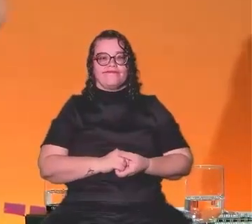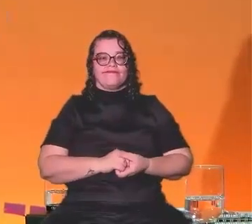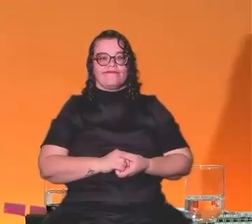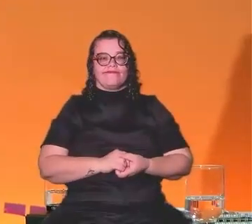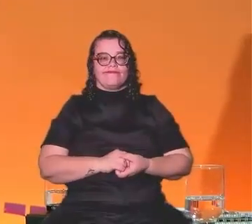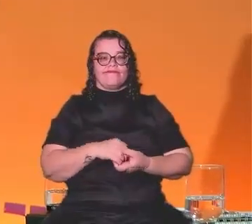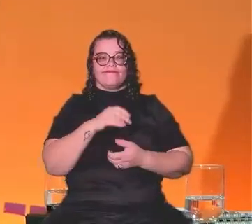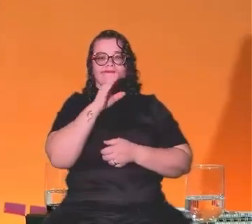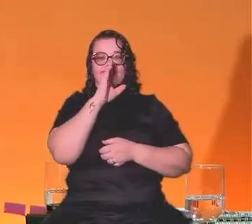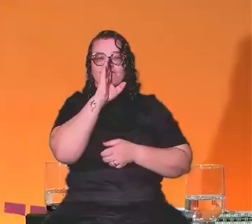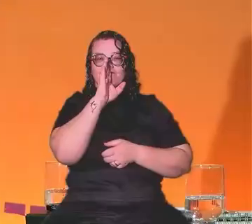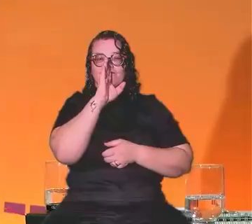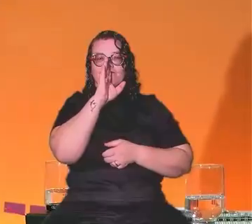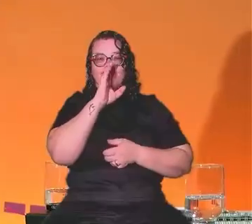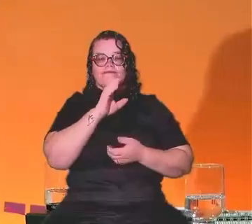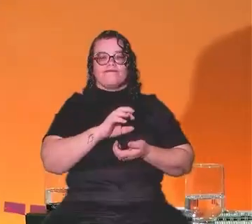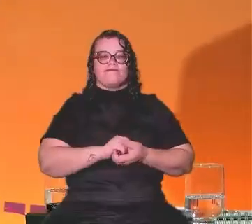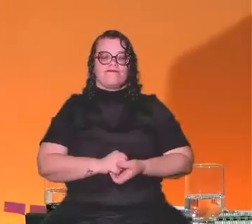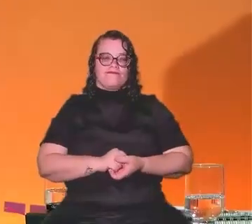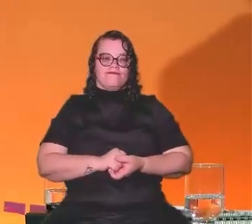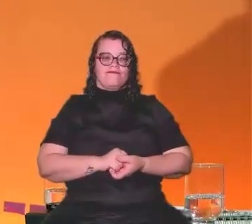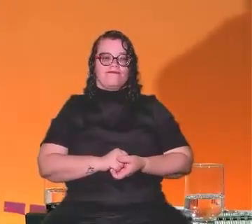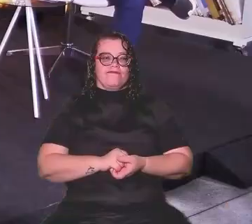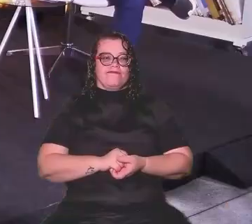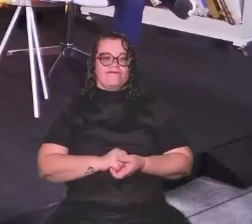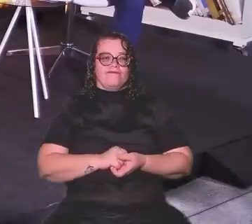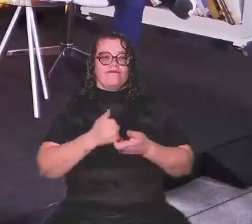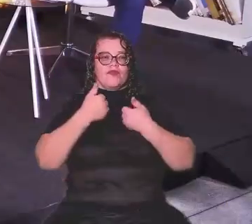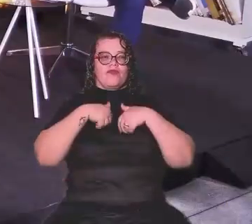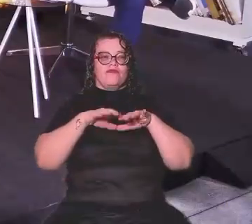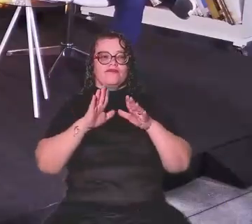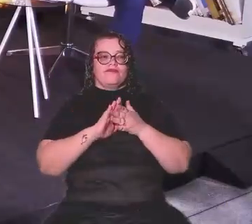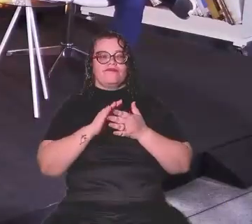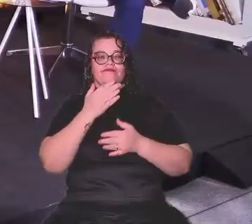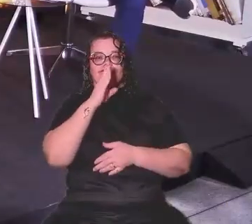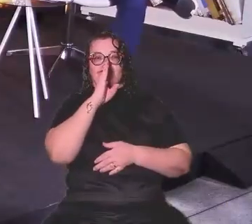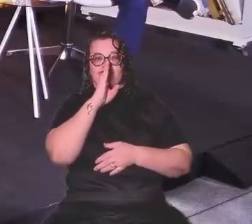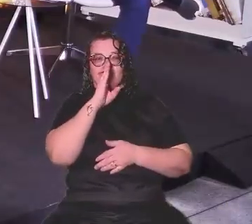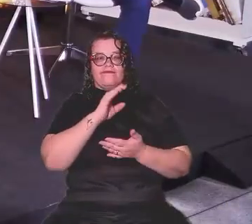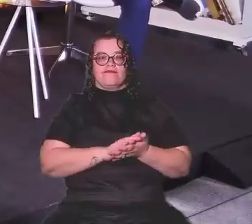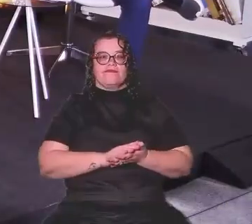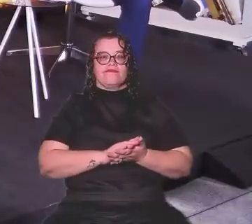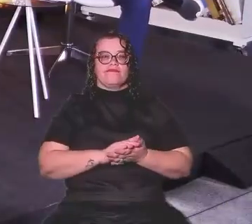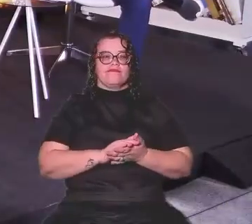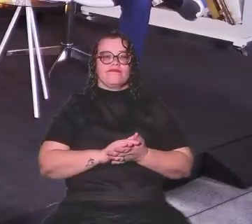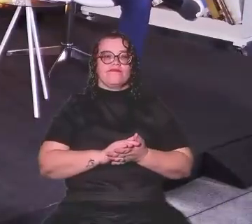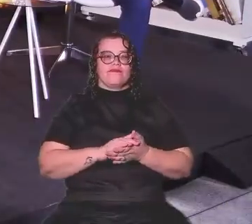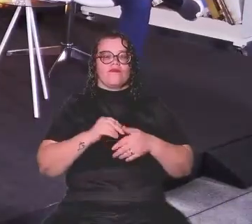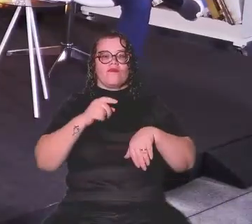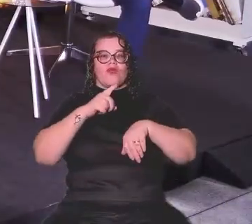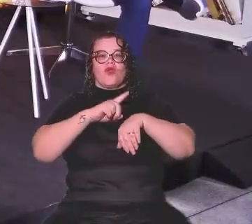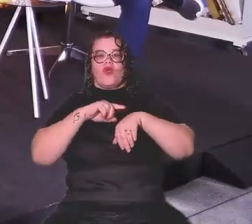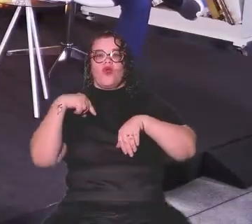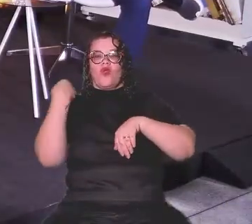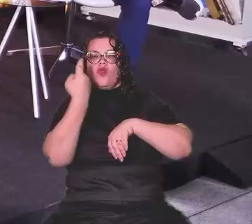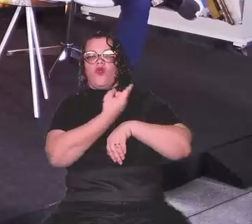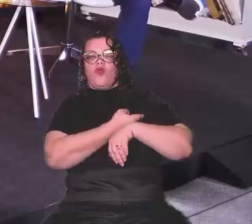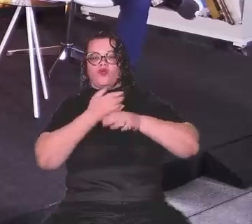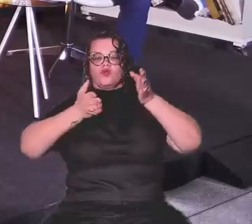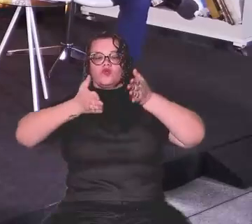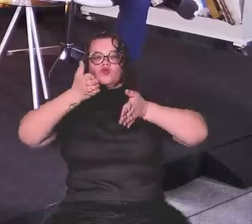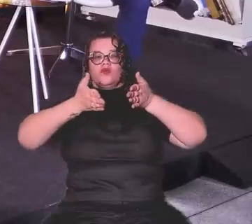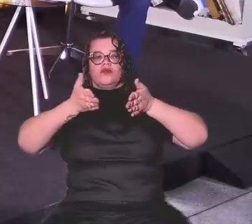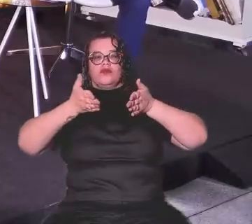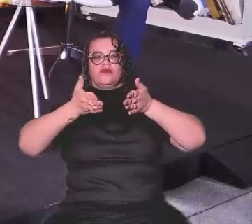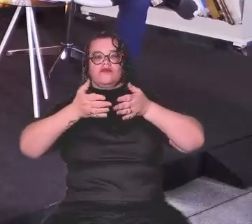É em silêncio que eu vou ficar. Nosso tempo, cara, eu gosto de refletir, quando diz o tempo, já vou puxar para